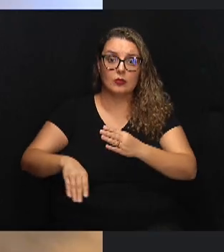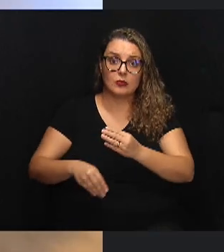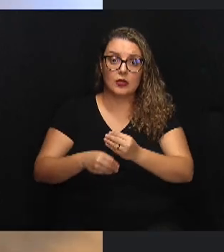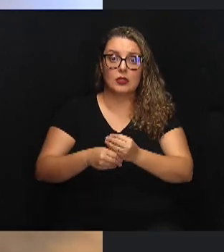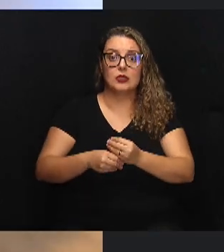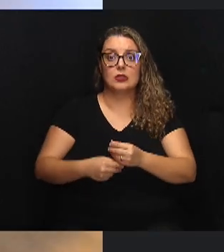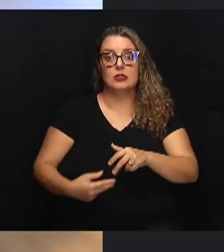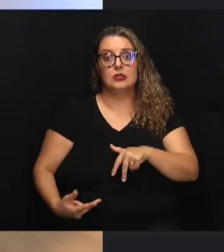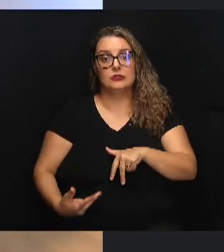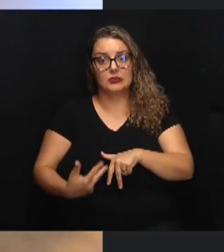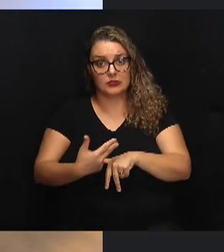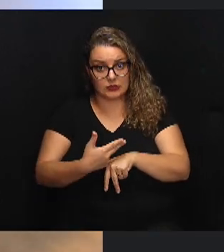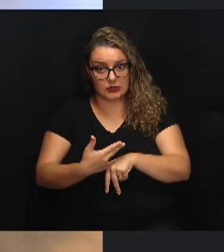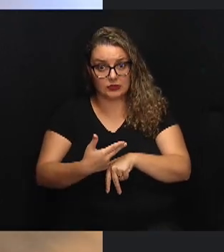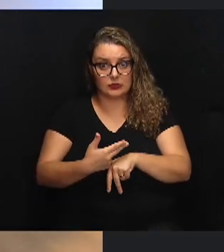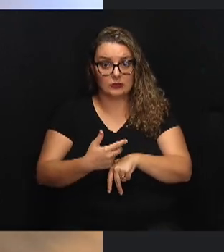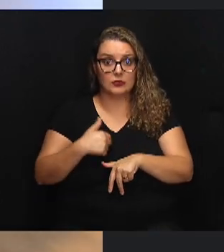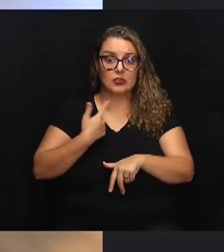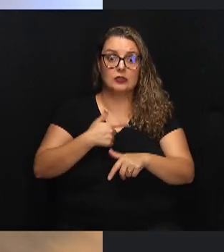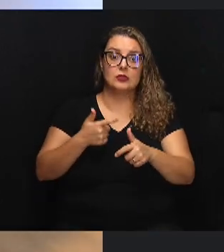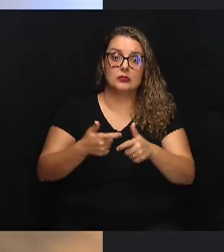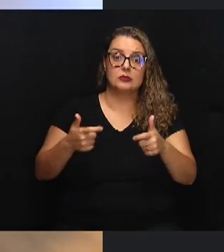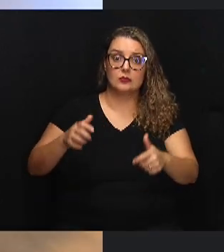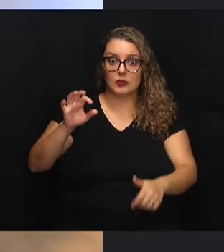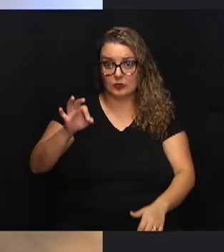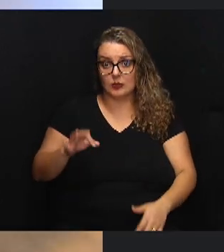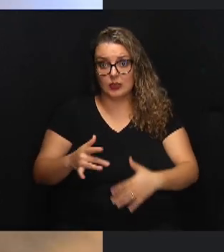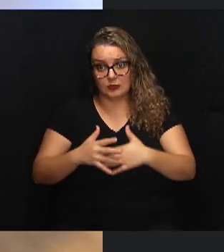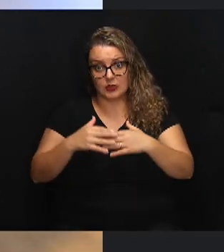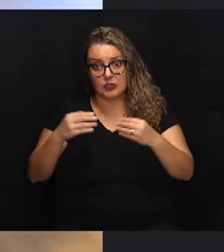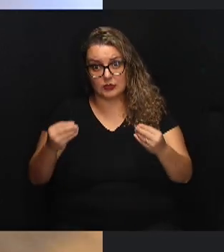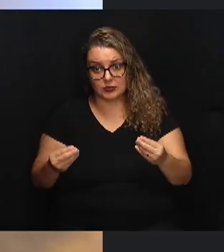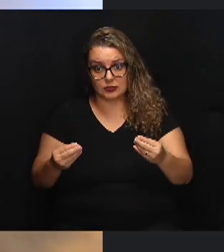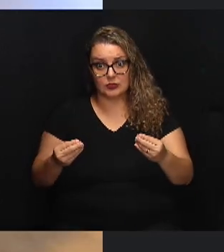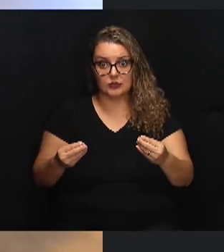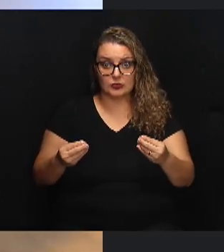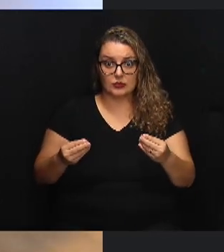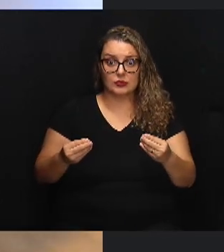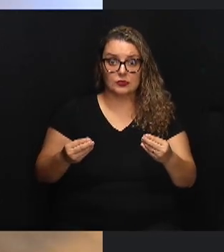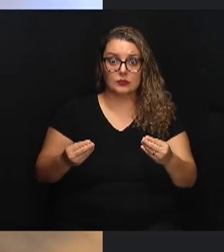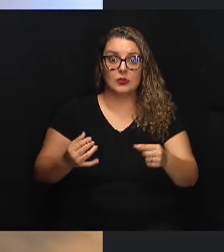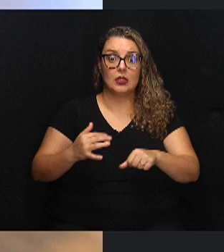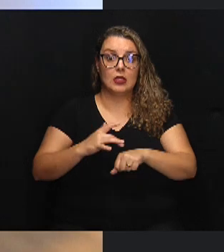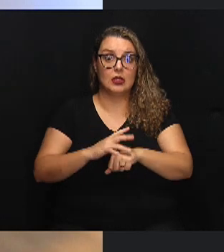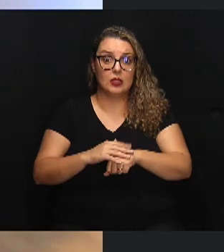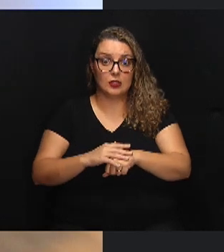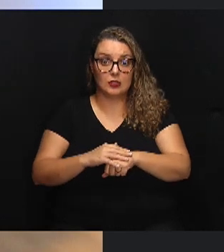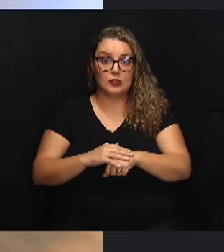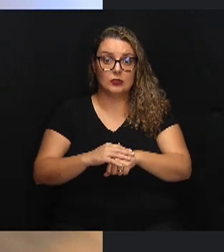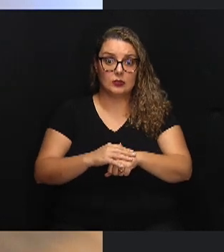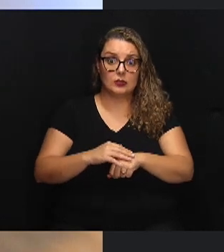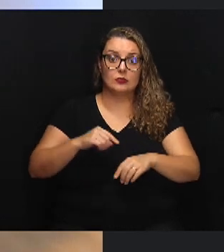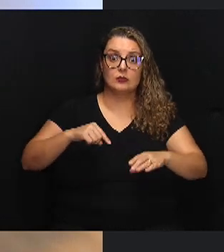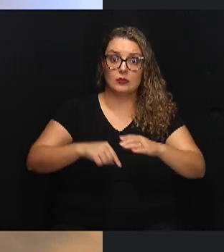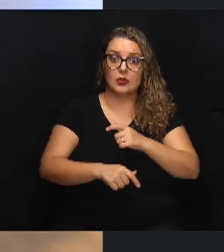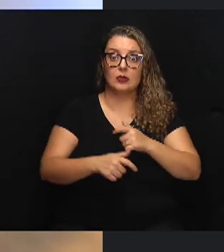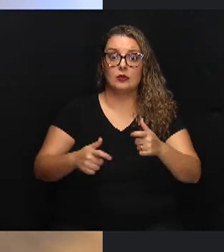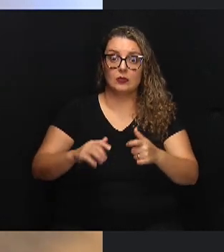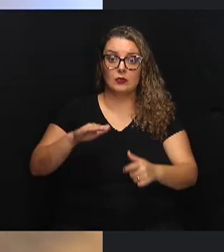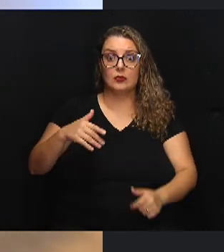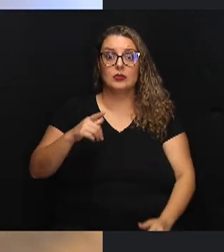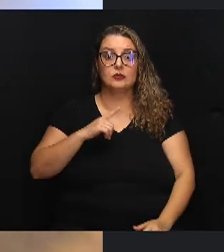da cirurgia, para a gente aumentar essas chances de cura, né? A doença se torna realmente mais avançada quando a gente